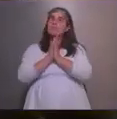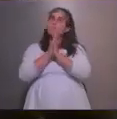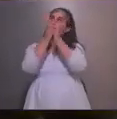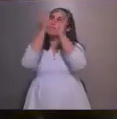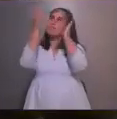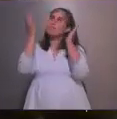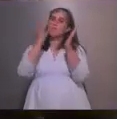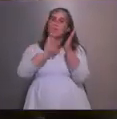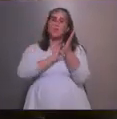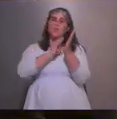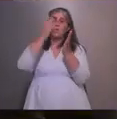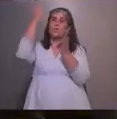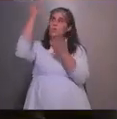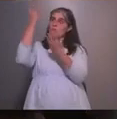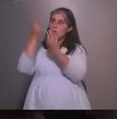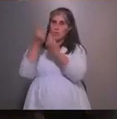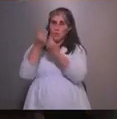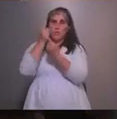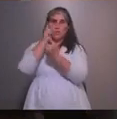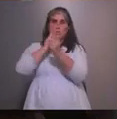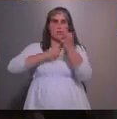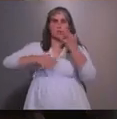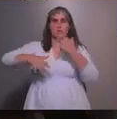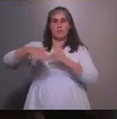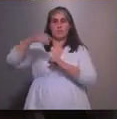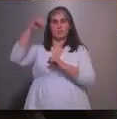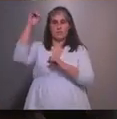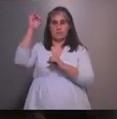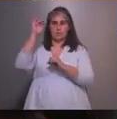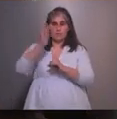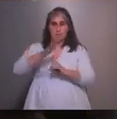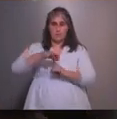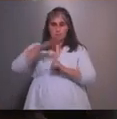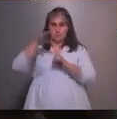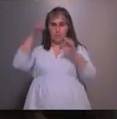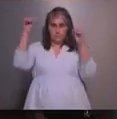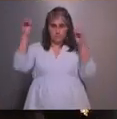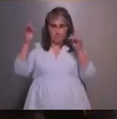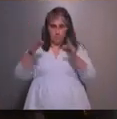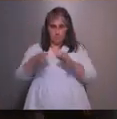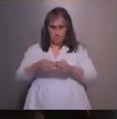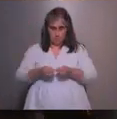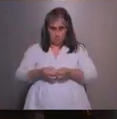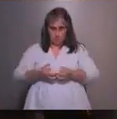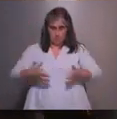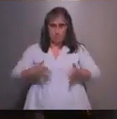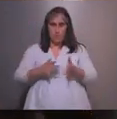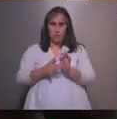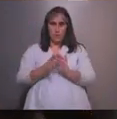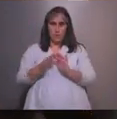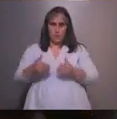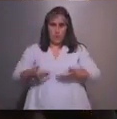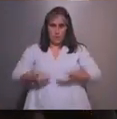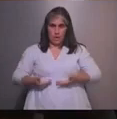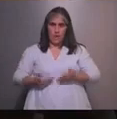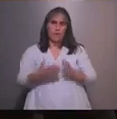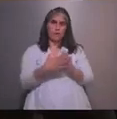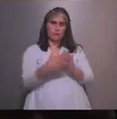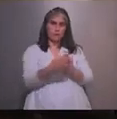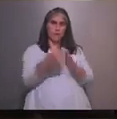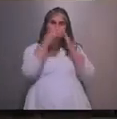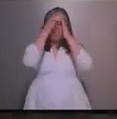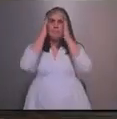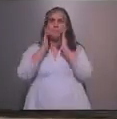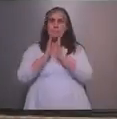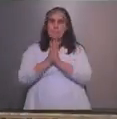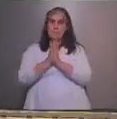convosco. Bendita sois vós entre as mulheres, e bendito é o fruto do vosso ventre, Jesus. Santa Maria, Mãe